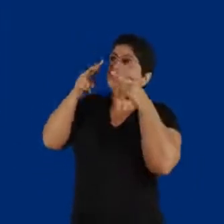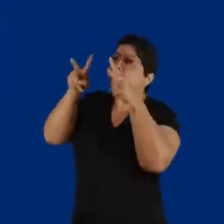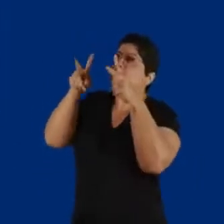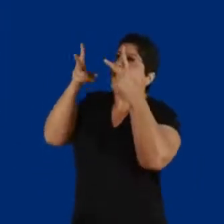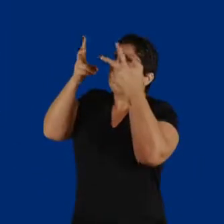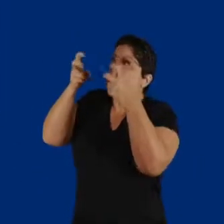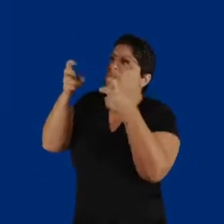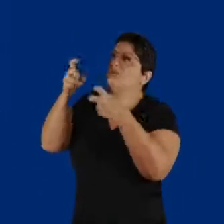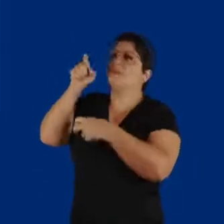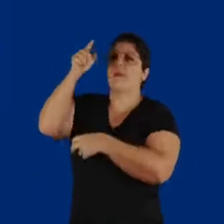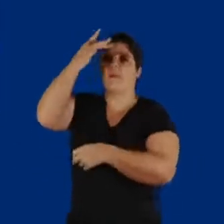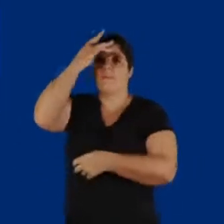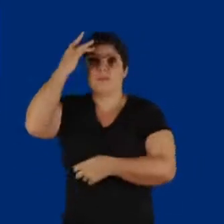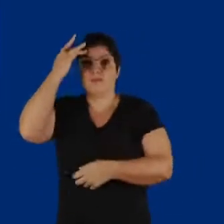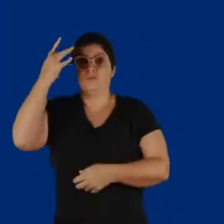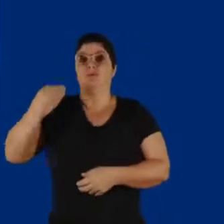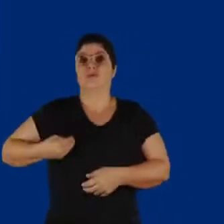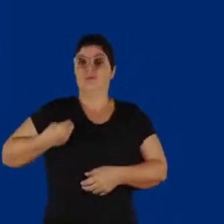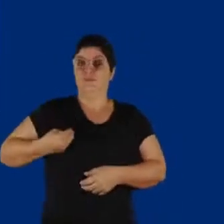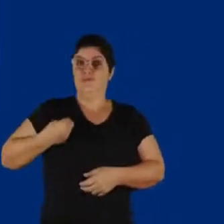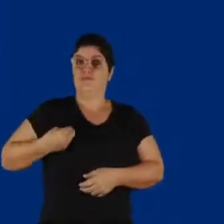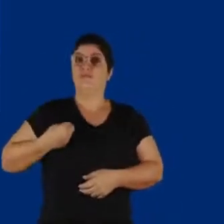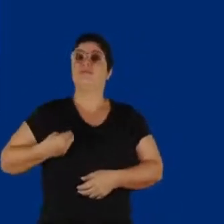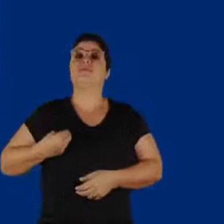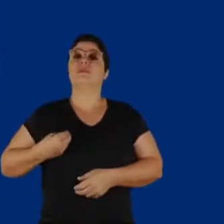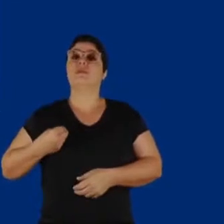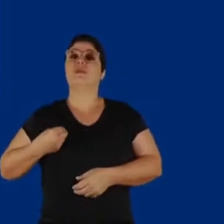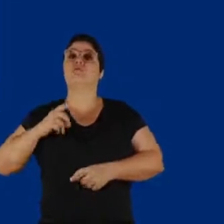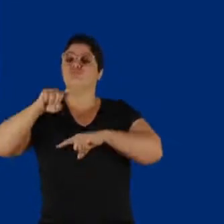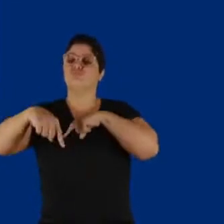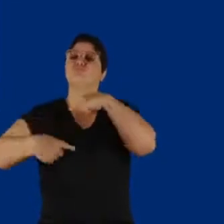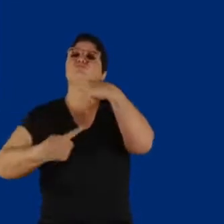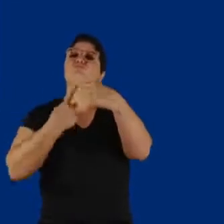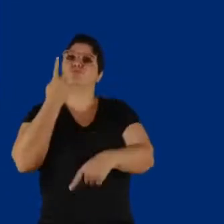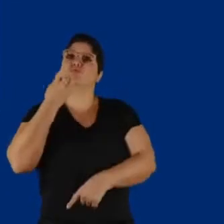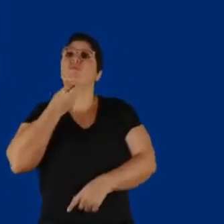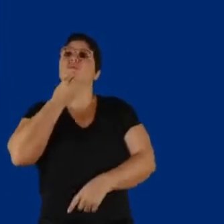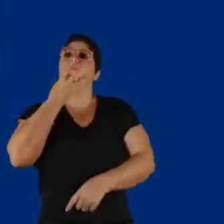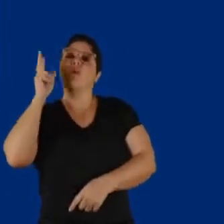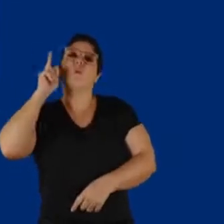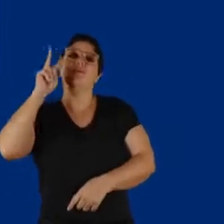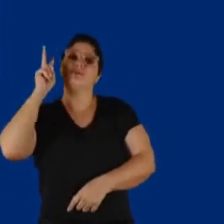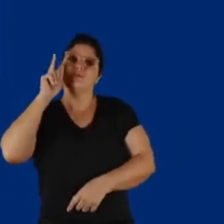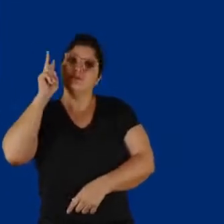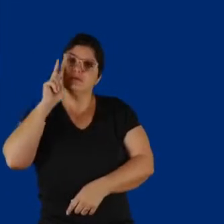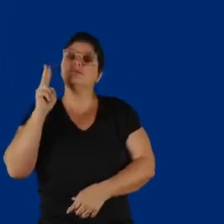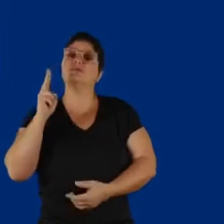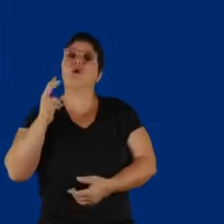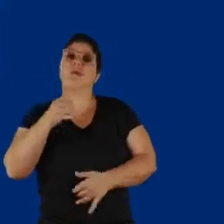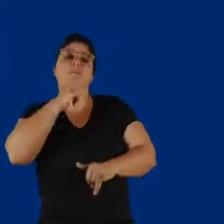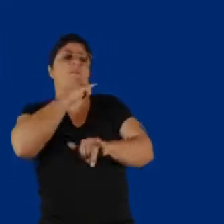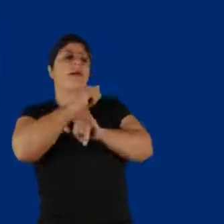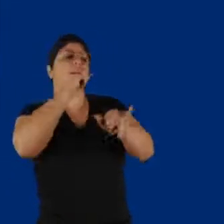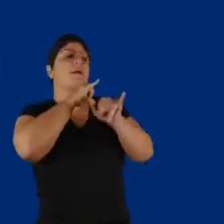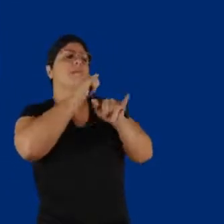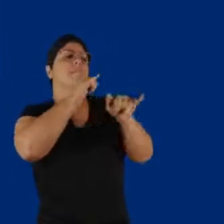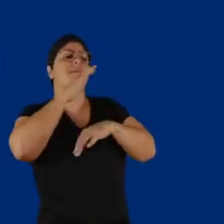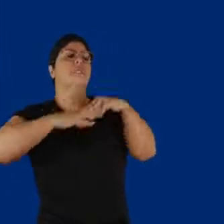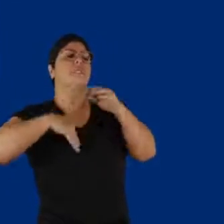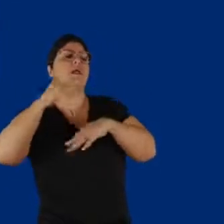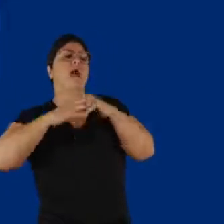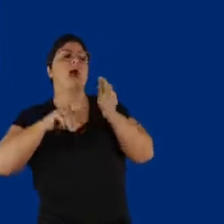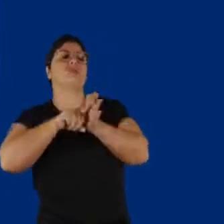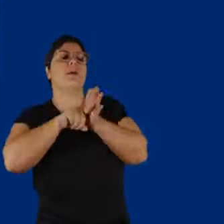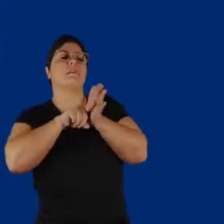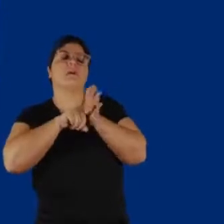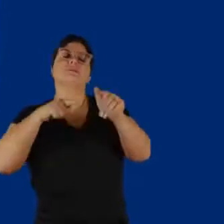de sucesso para contar. A Jason Gusder é uma dessas pessoas que tem histórias de sucesso para contar na prática dela e na pesquisa